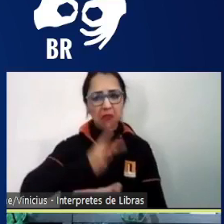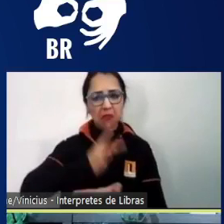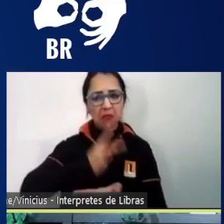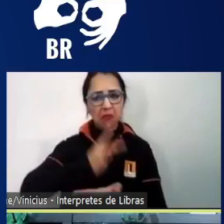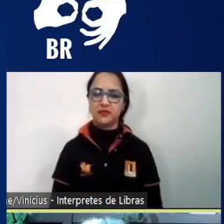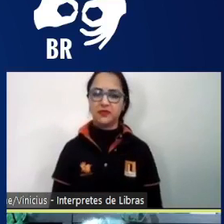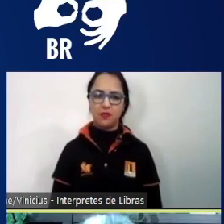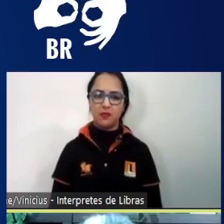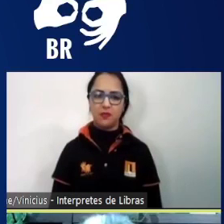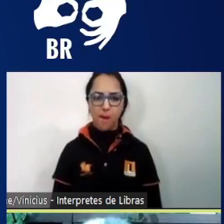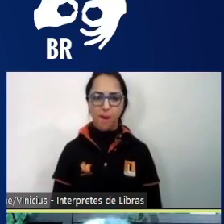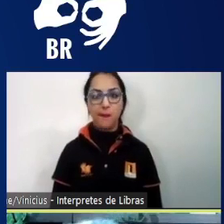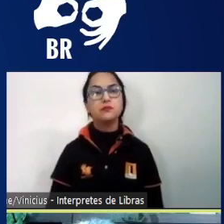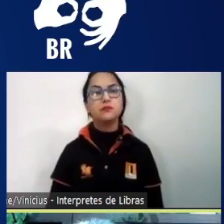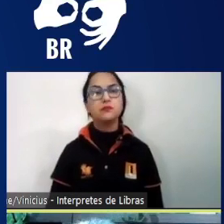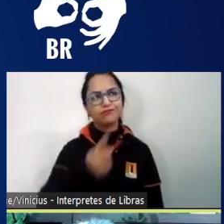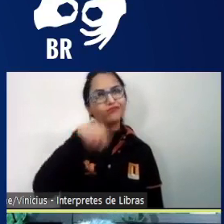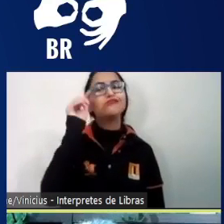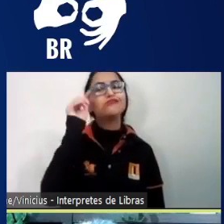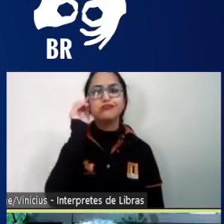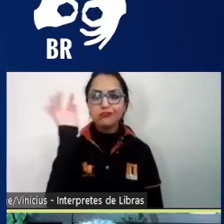Vale a reflexão